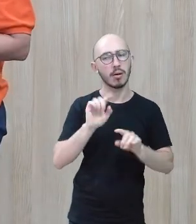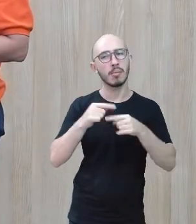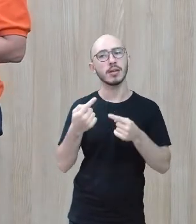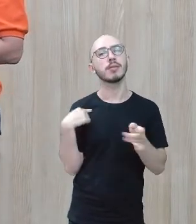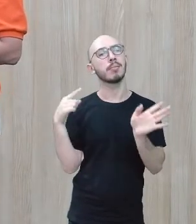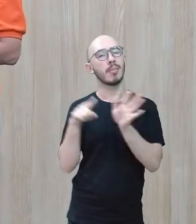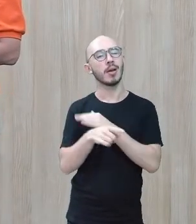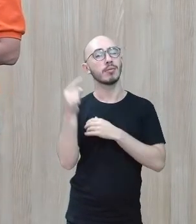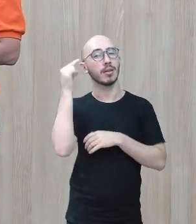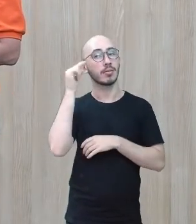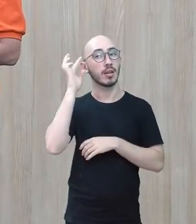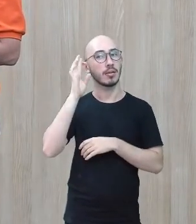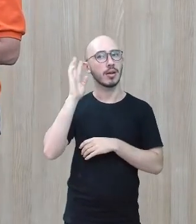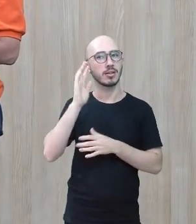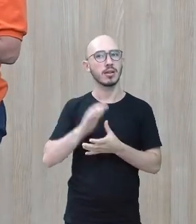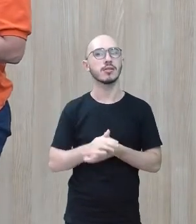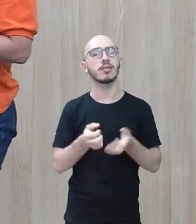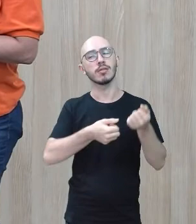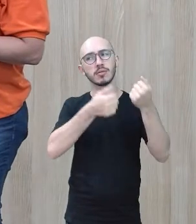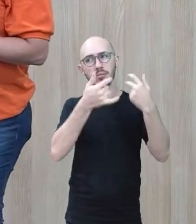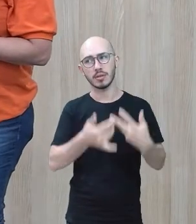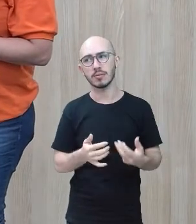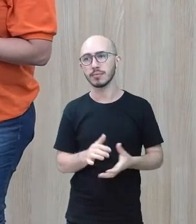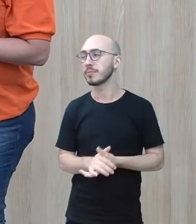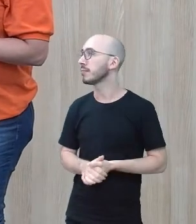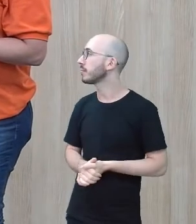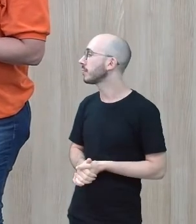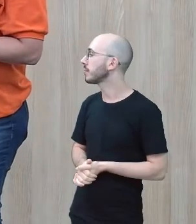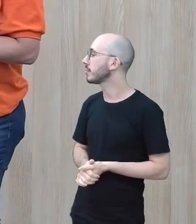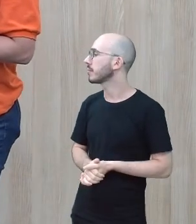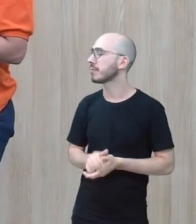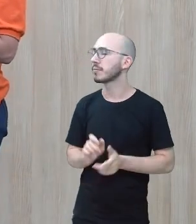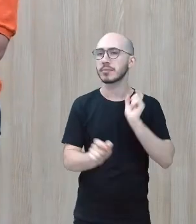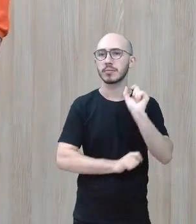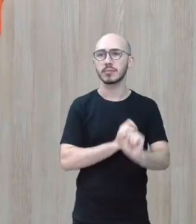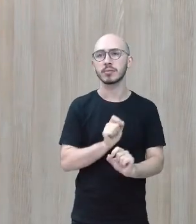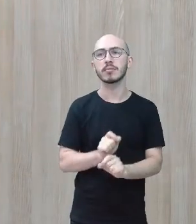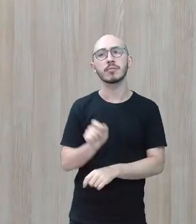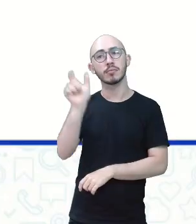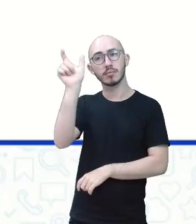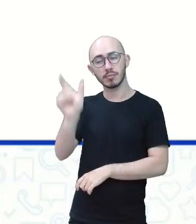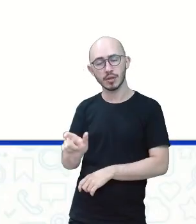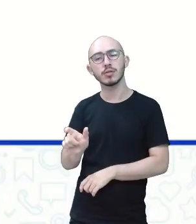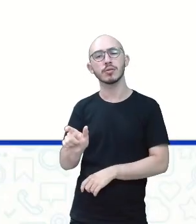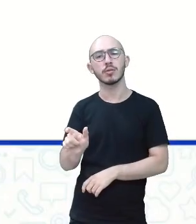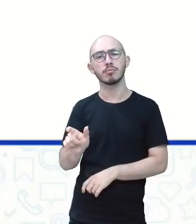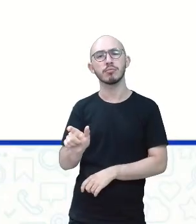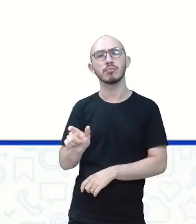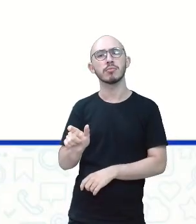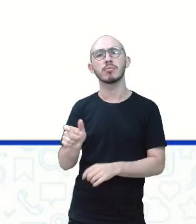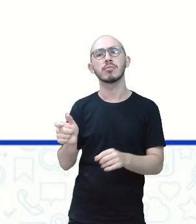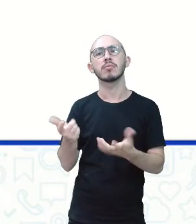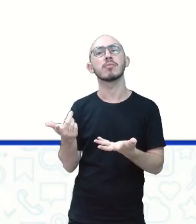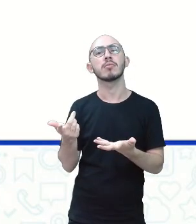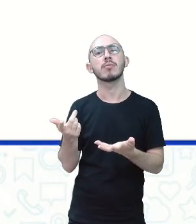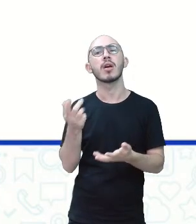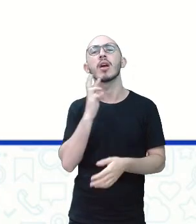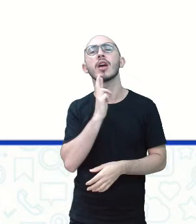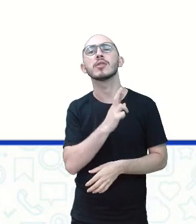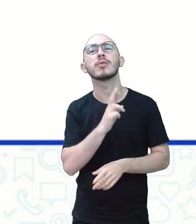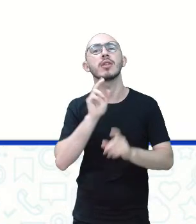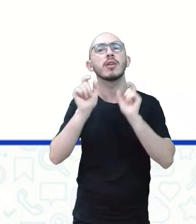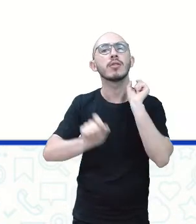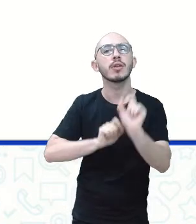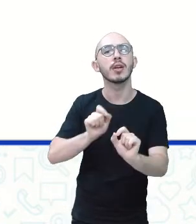que acontece, está bem explicado para vocês. O candidato realizou o que? A resposta é